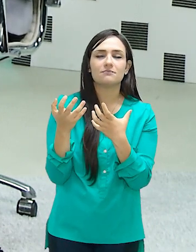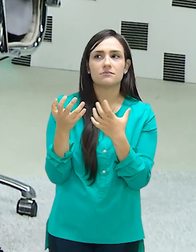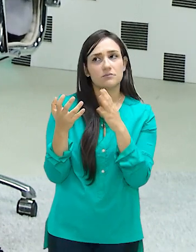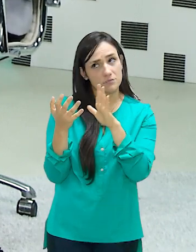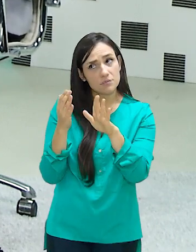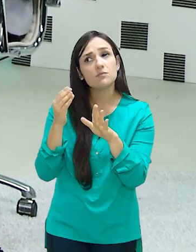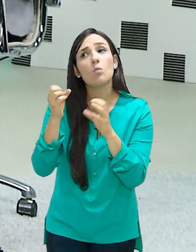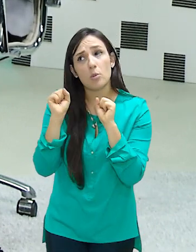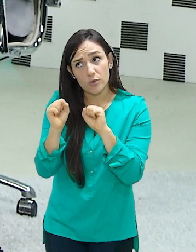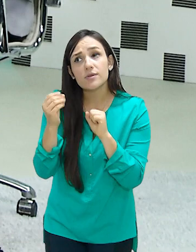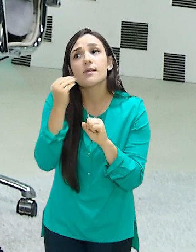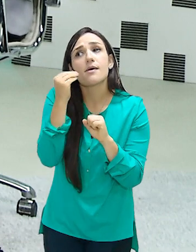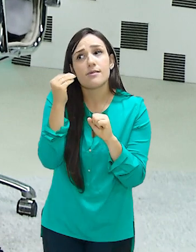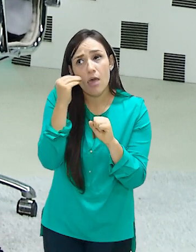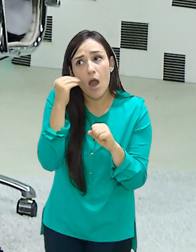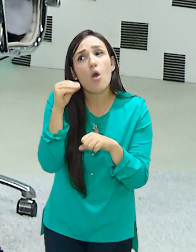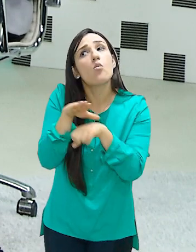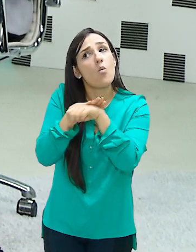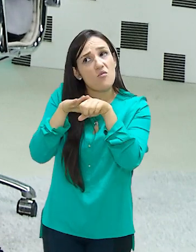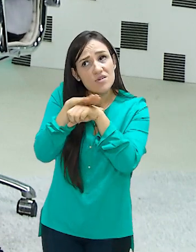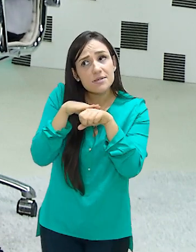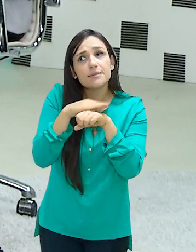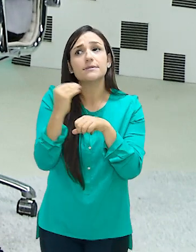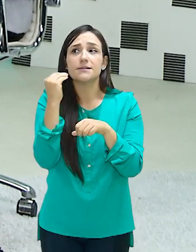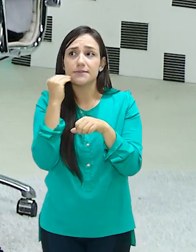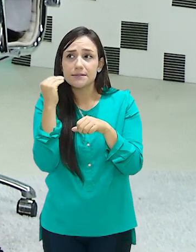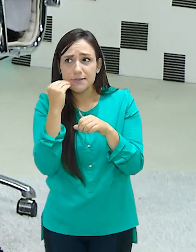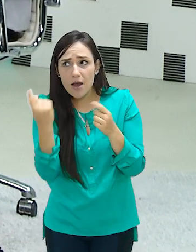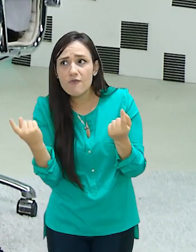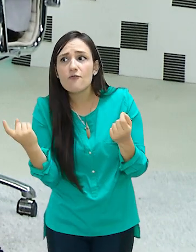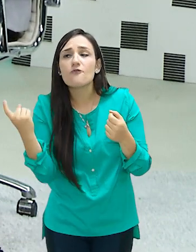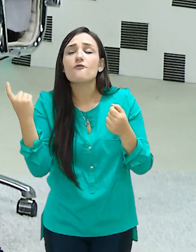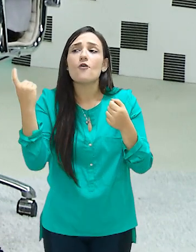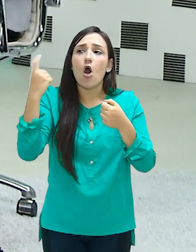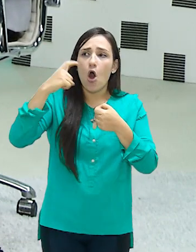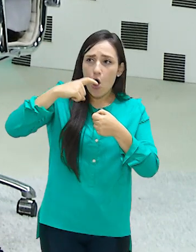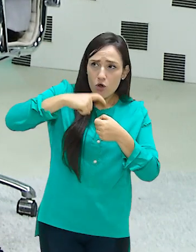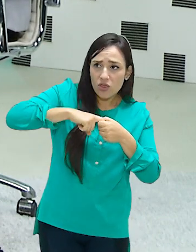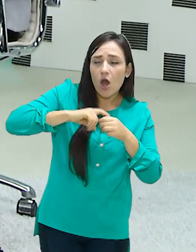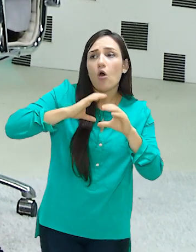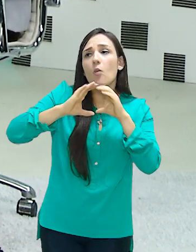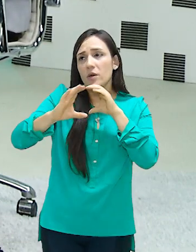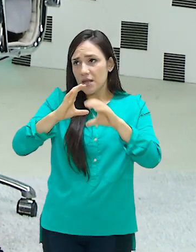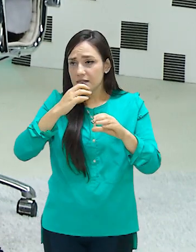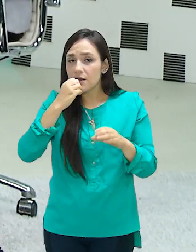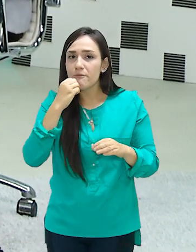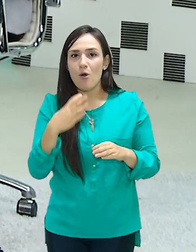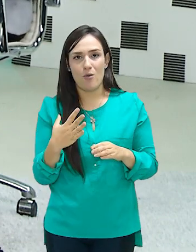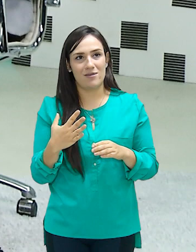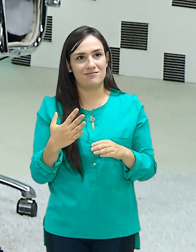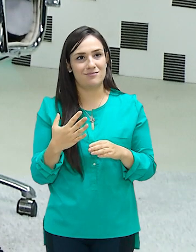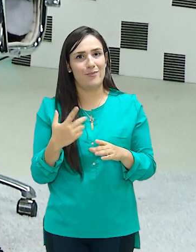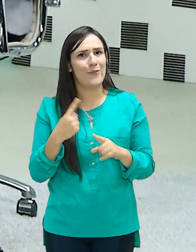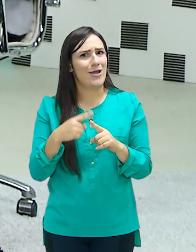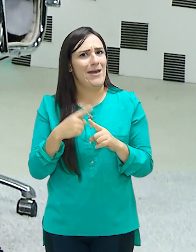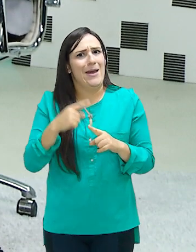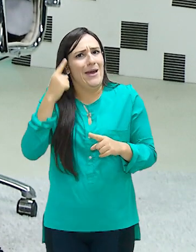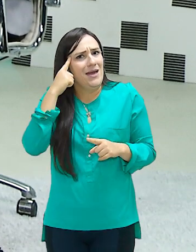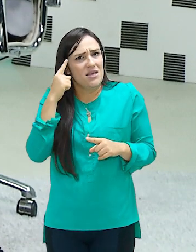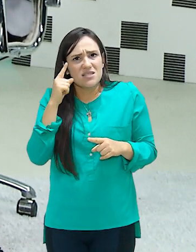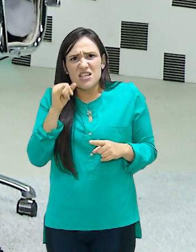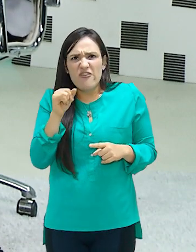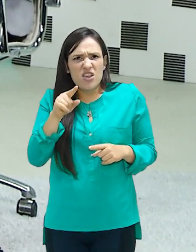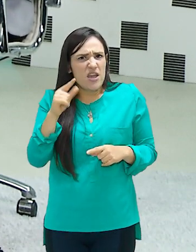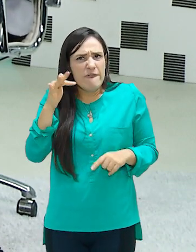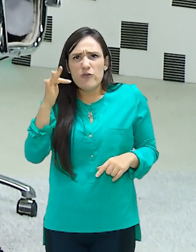para que passe por esse processo, essa transição desse divórcio, e você lá na frente você tenha essa paz,